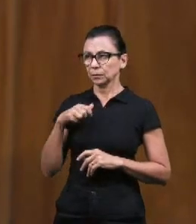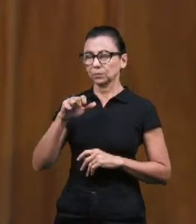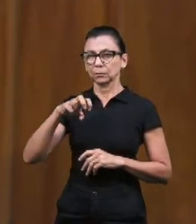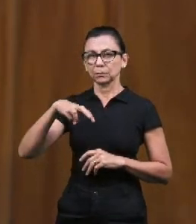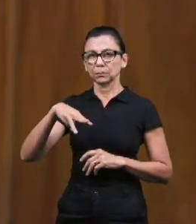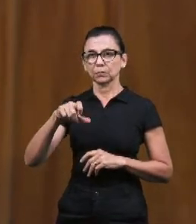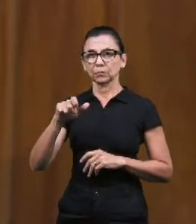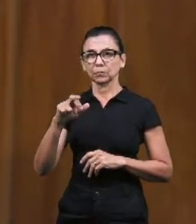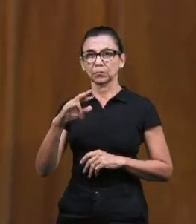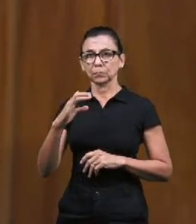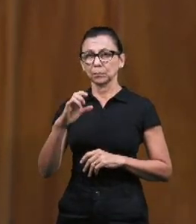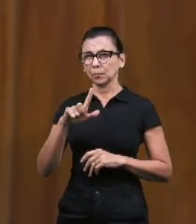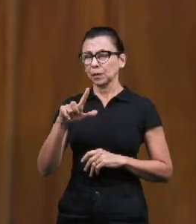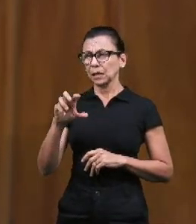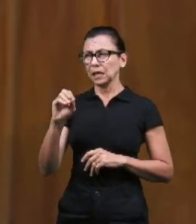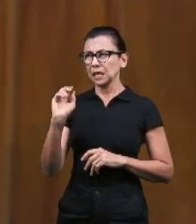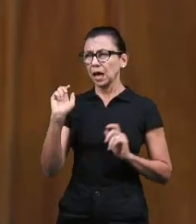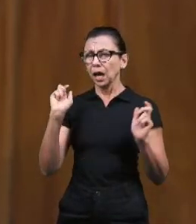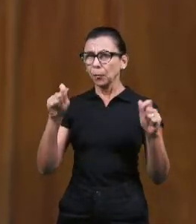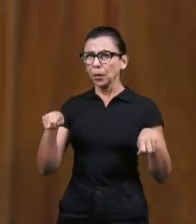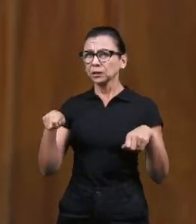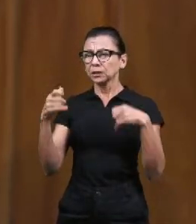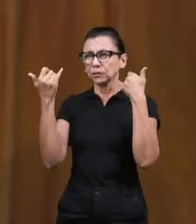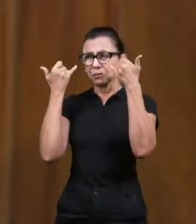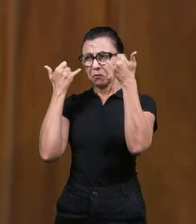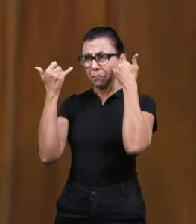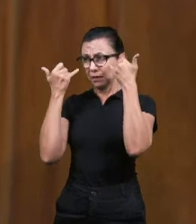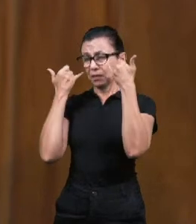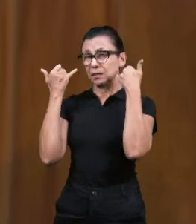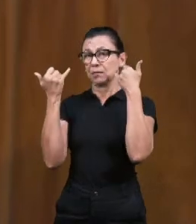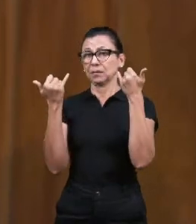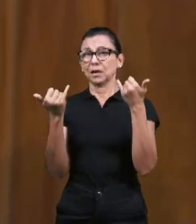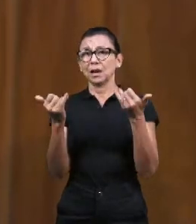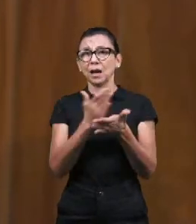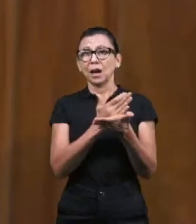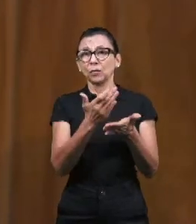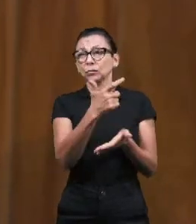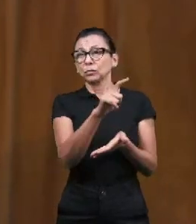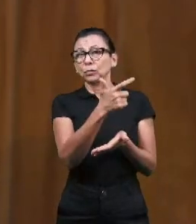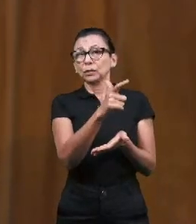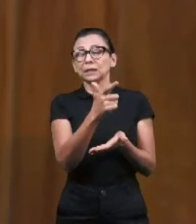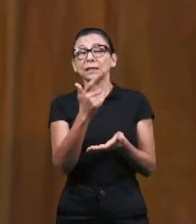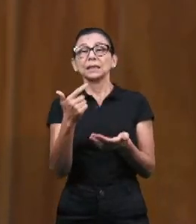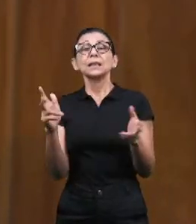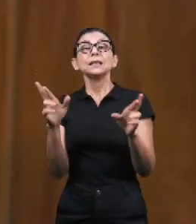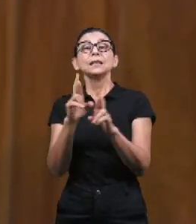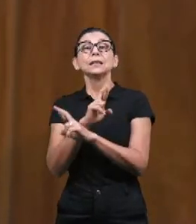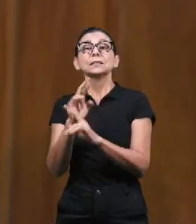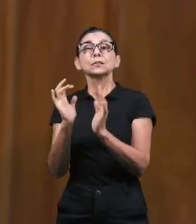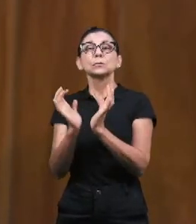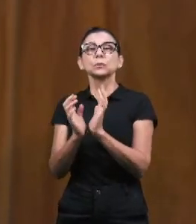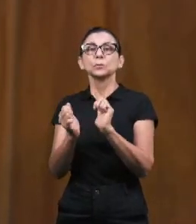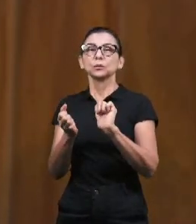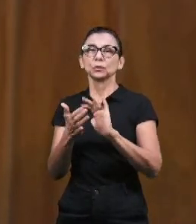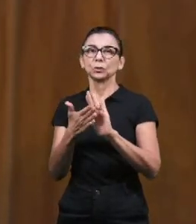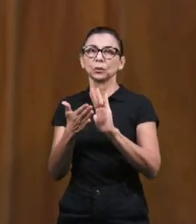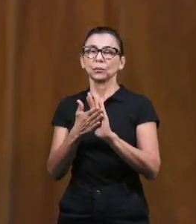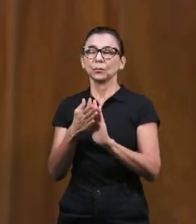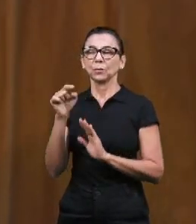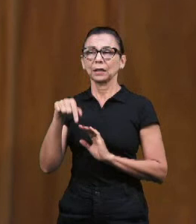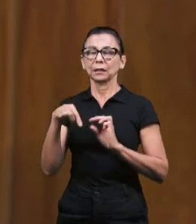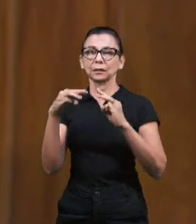dar uma informação que muitos às vezes até nem têm essa informação, que é com relação ao grupo de louvor aqui do Monaim. O pastor Marcelo é